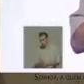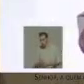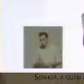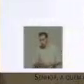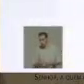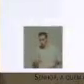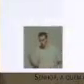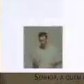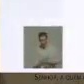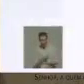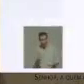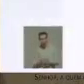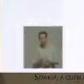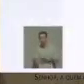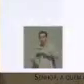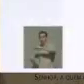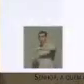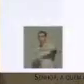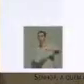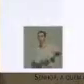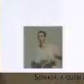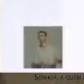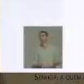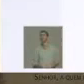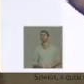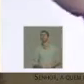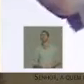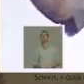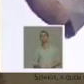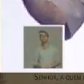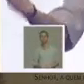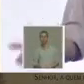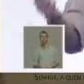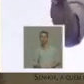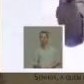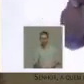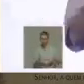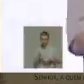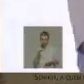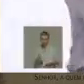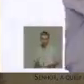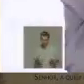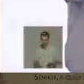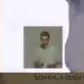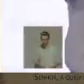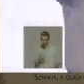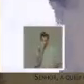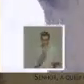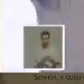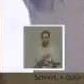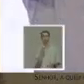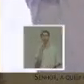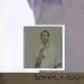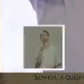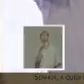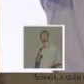pode partilhar. Fantasia você não pode partilhar, sonho sim. Sonho você partilha. E o que é mais bonito? Você acha gente que sonha